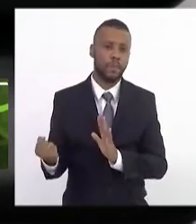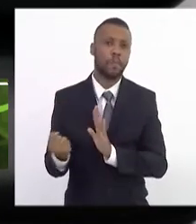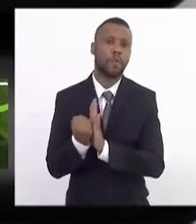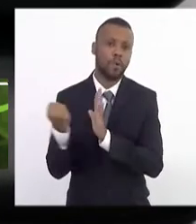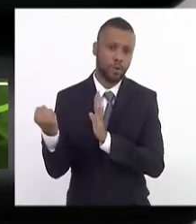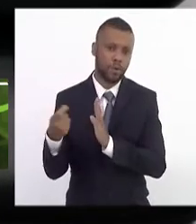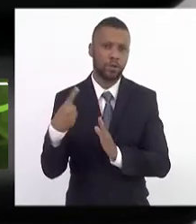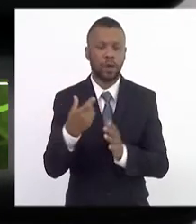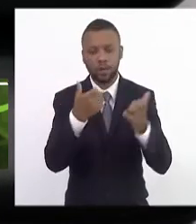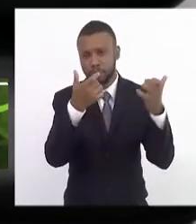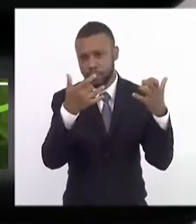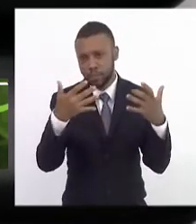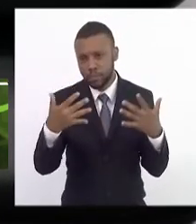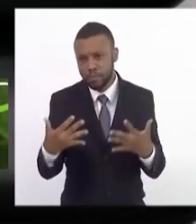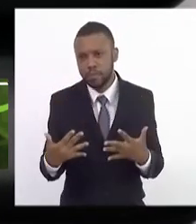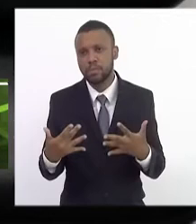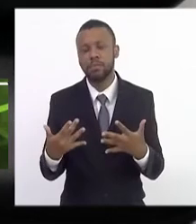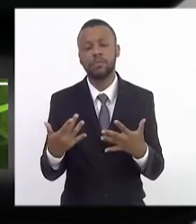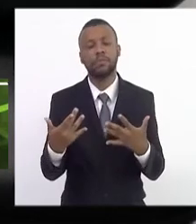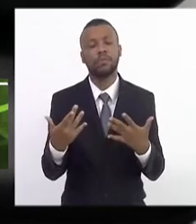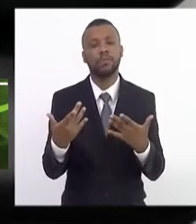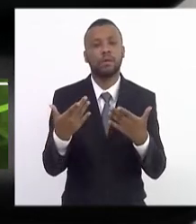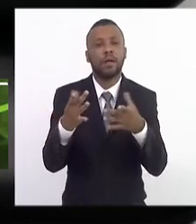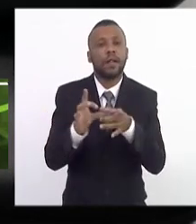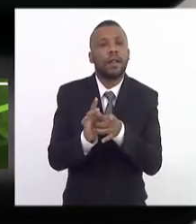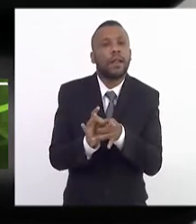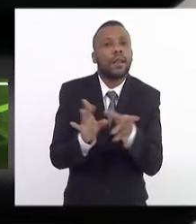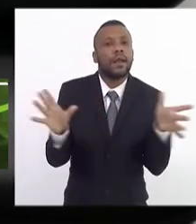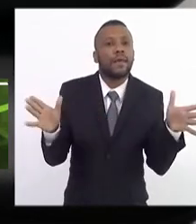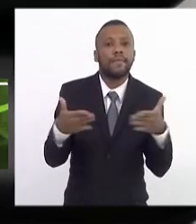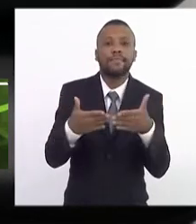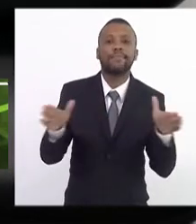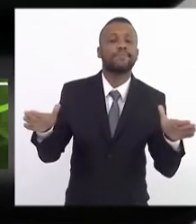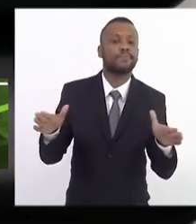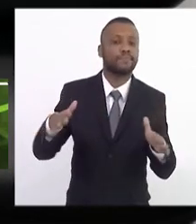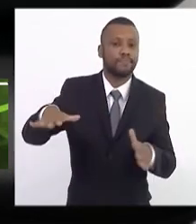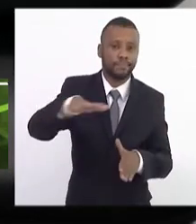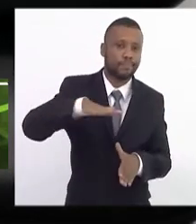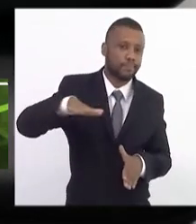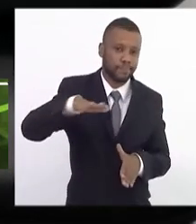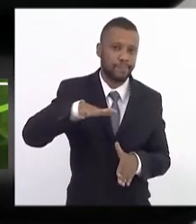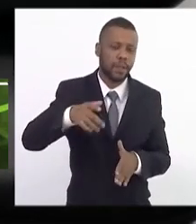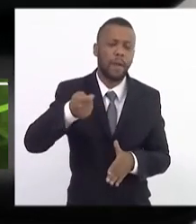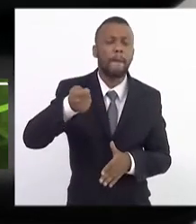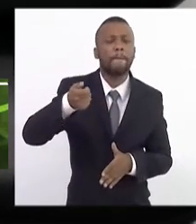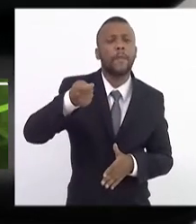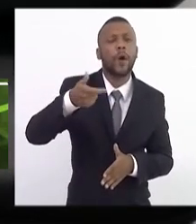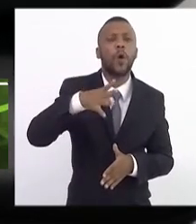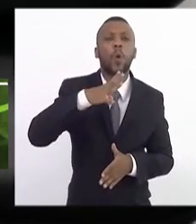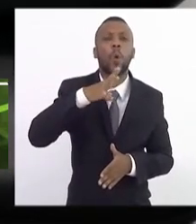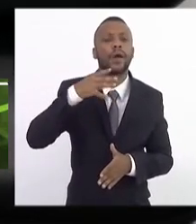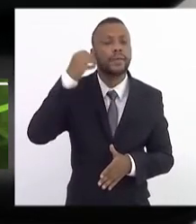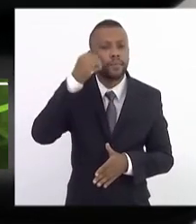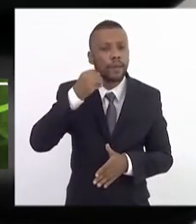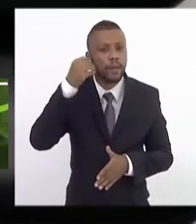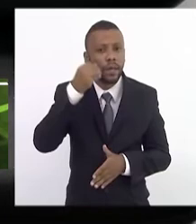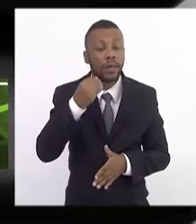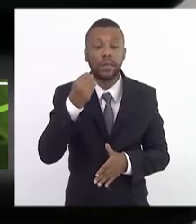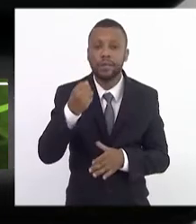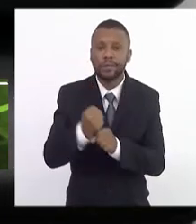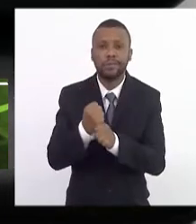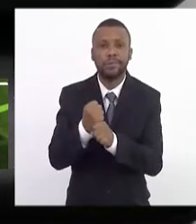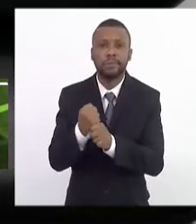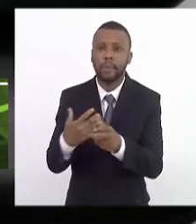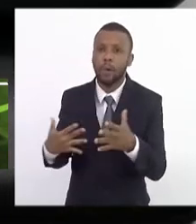aqui de forma muito aberta. Né, eu acredito que toda a equipe da SESC, pelo pouco que eu conheci ao longo desse período, acredito que é